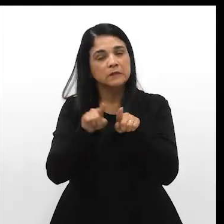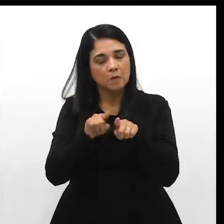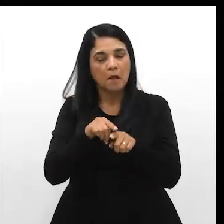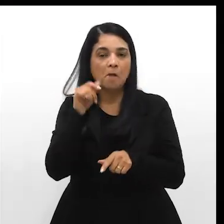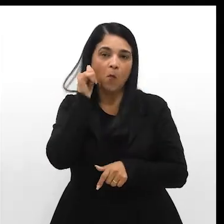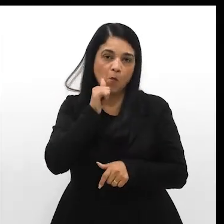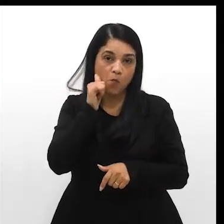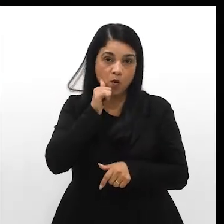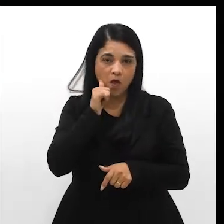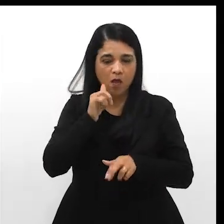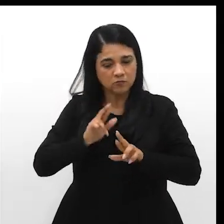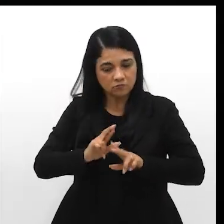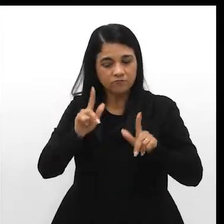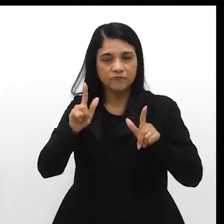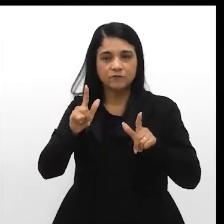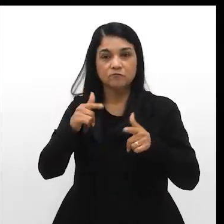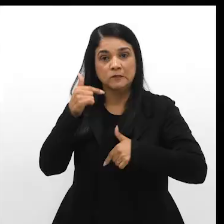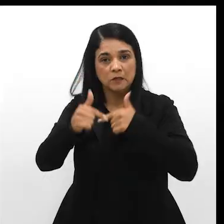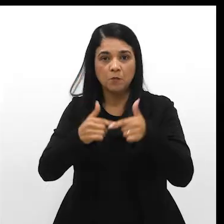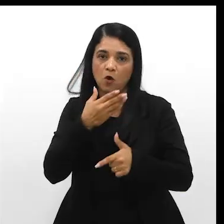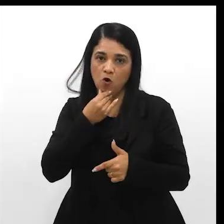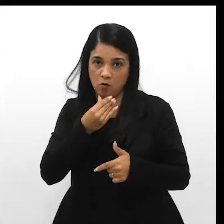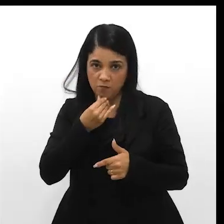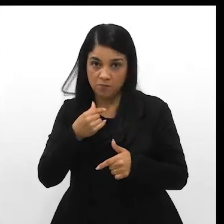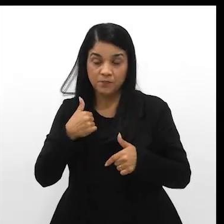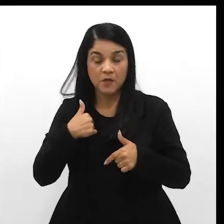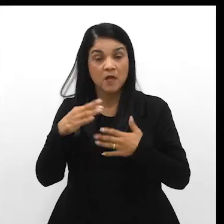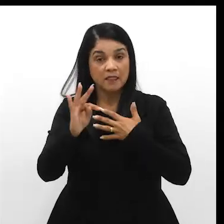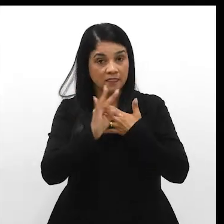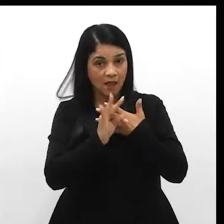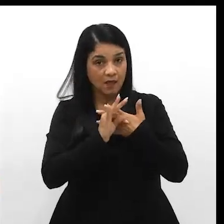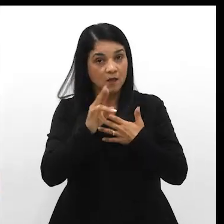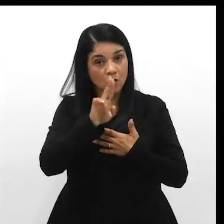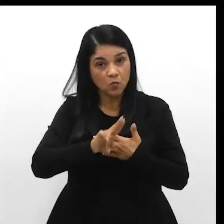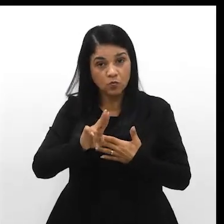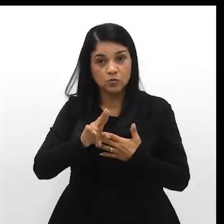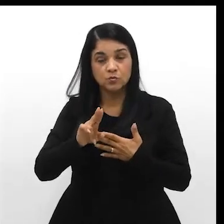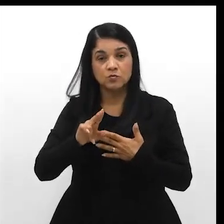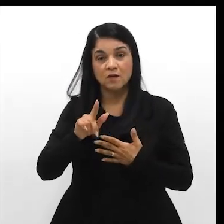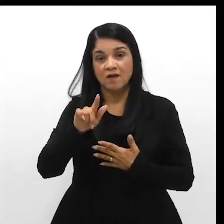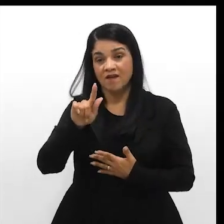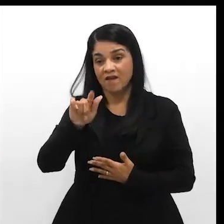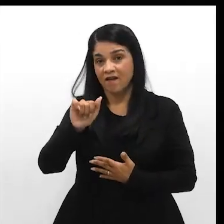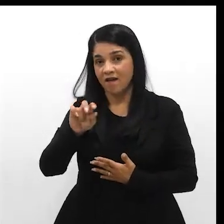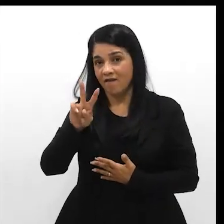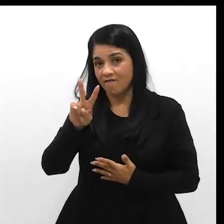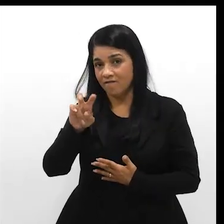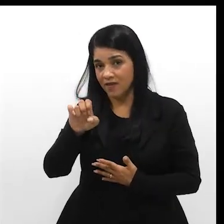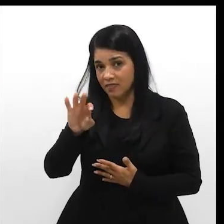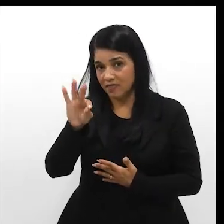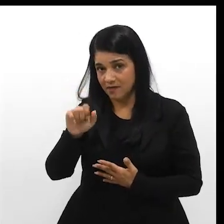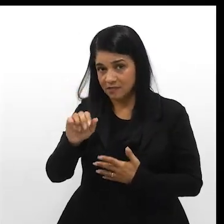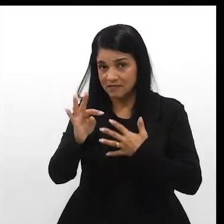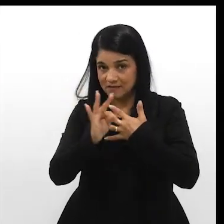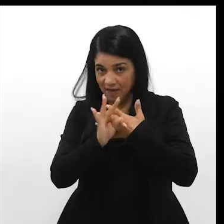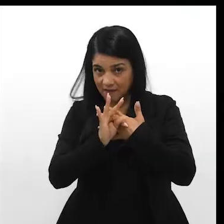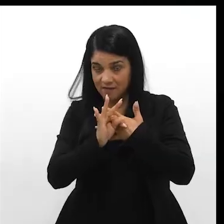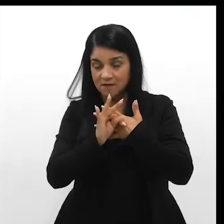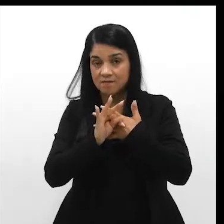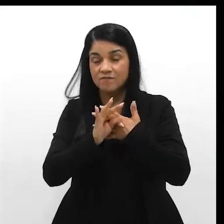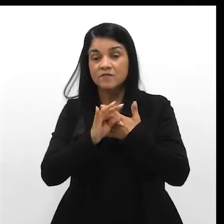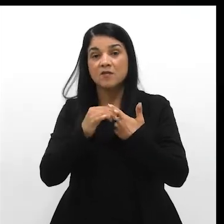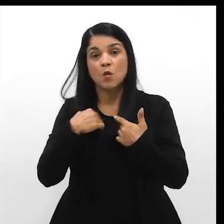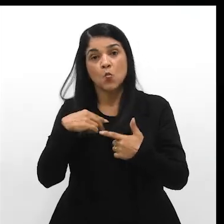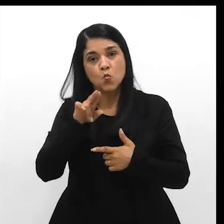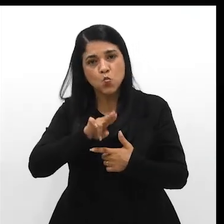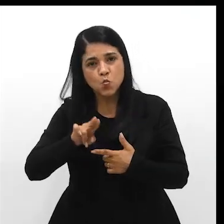carnaval, como mulher também, né? Para diferenciar. E essa técnica que eu uso das gavetas me ajuda ainda mais, fica mais profundo